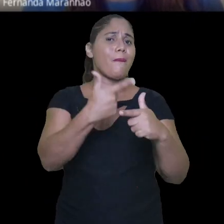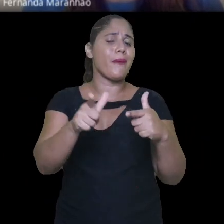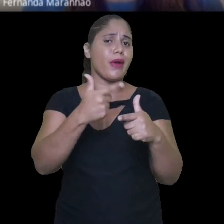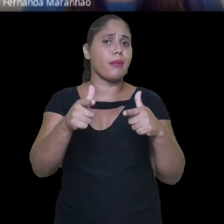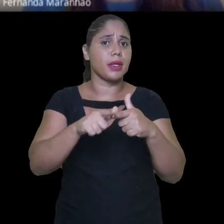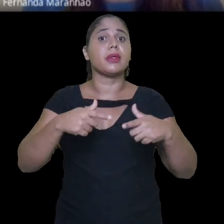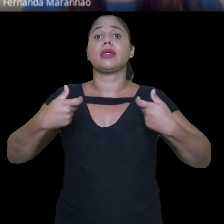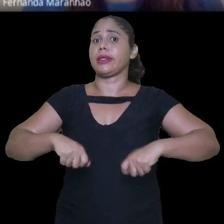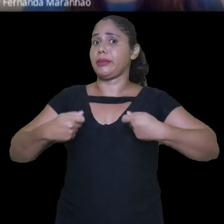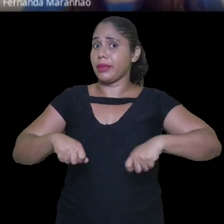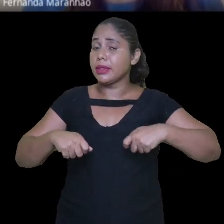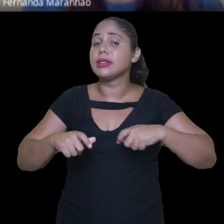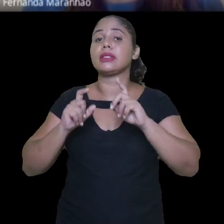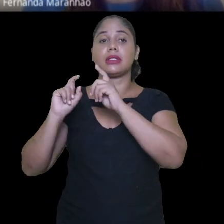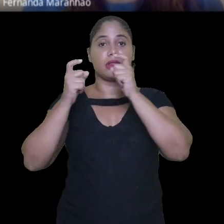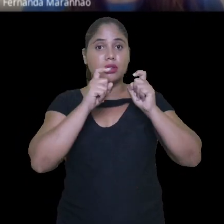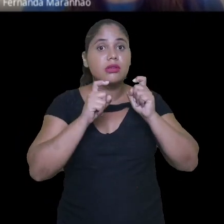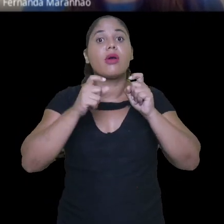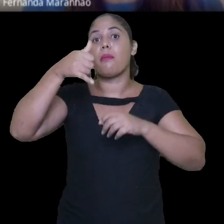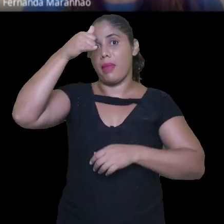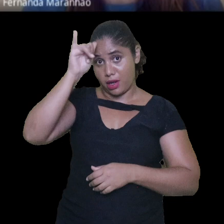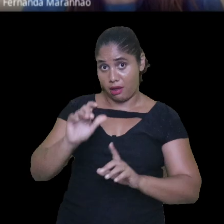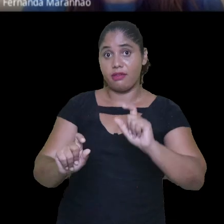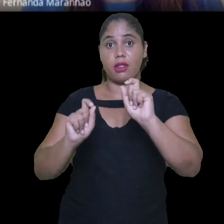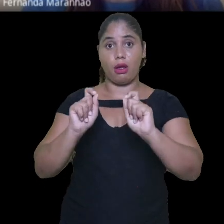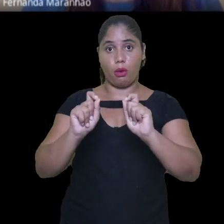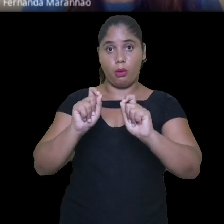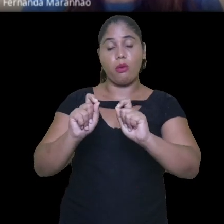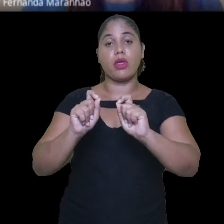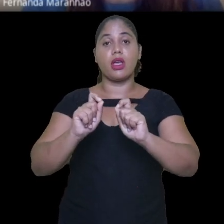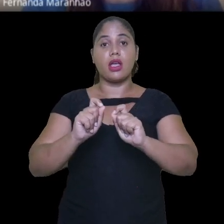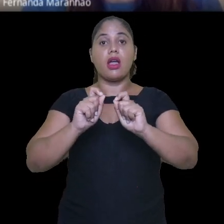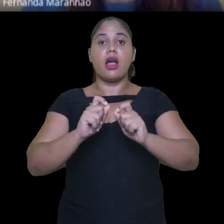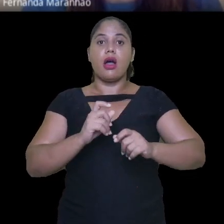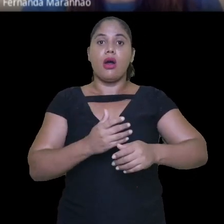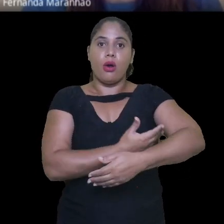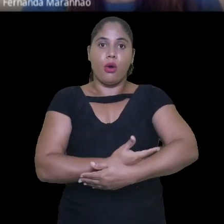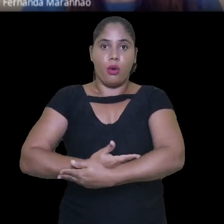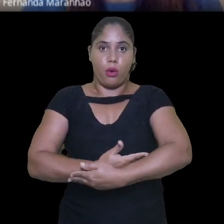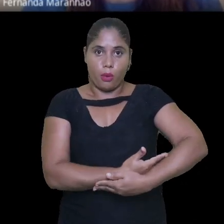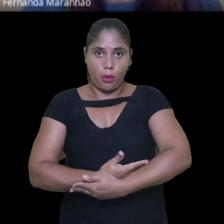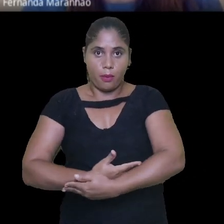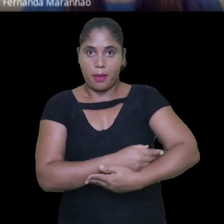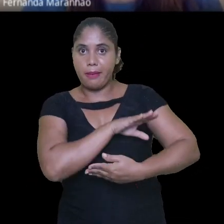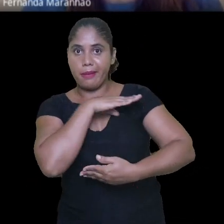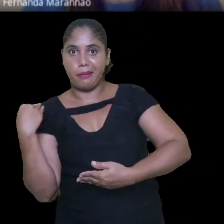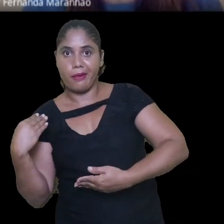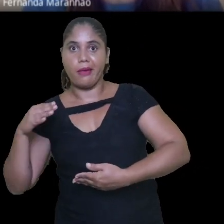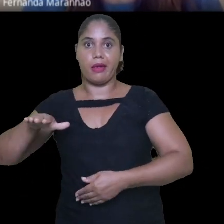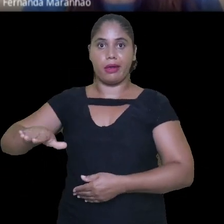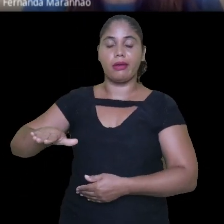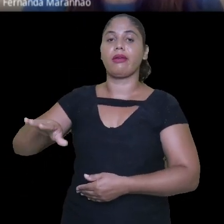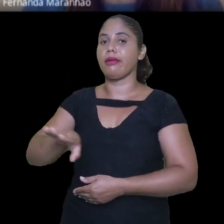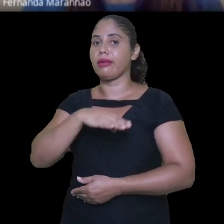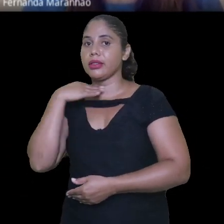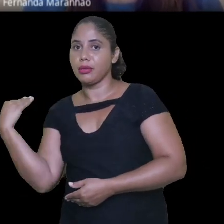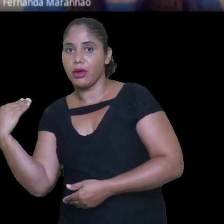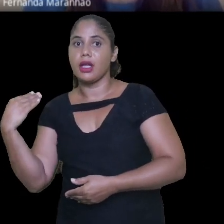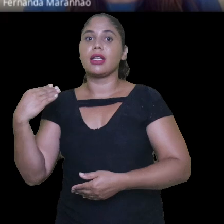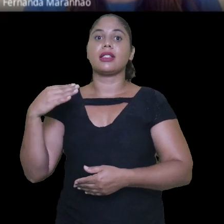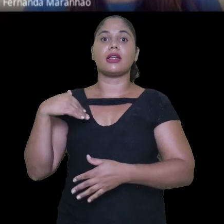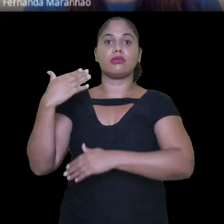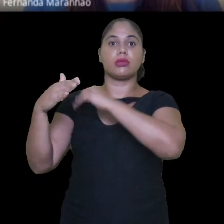né? O ODS 3 fala de saúde e bem-estar, e nele é possível ler a intenção de reduzir a